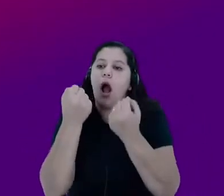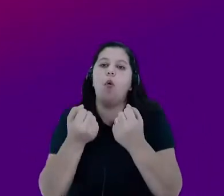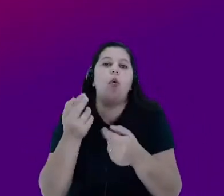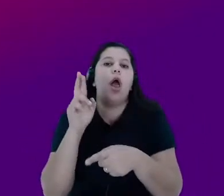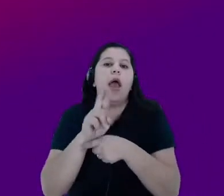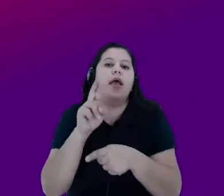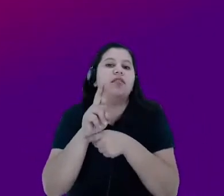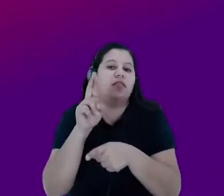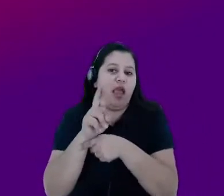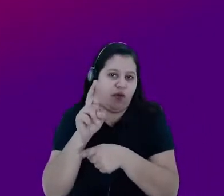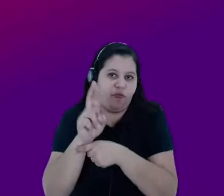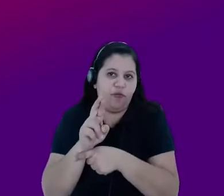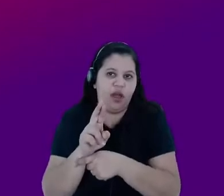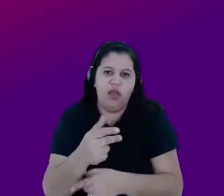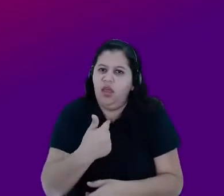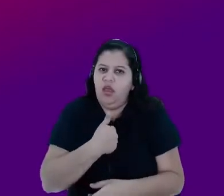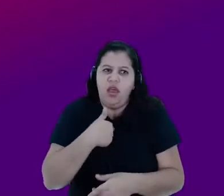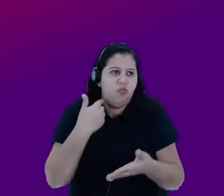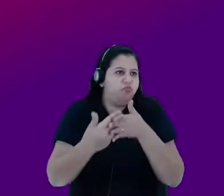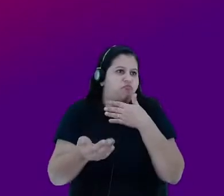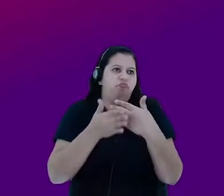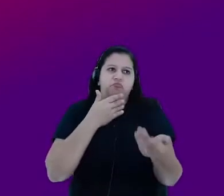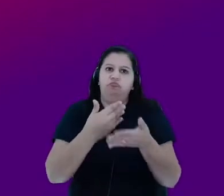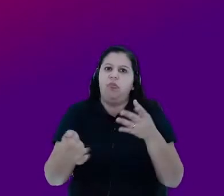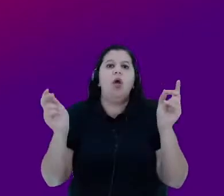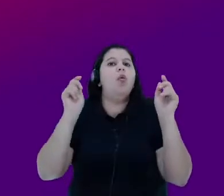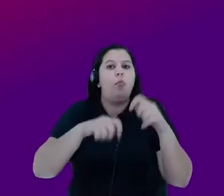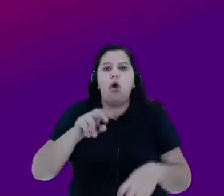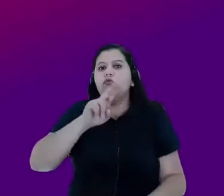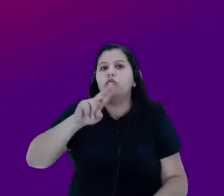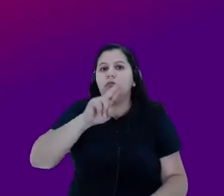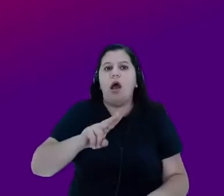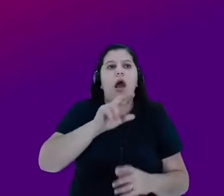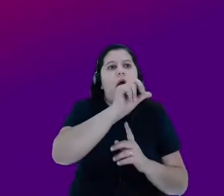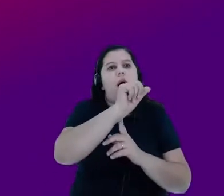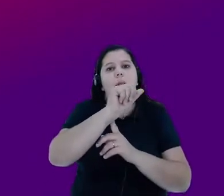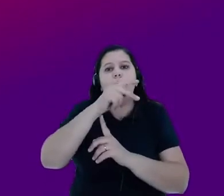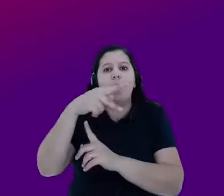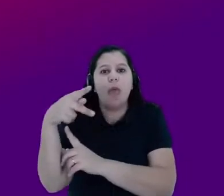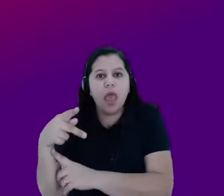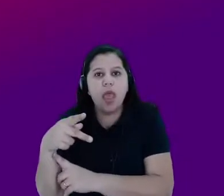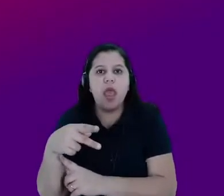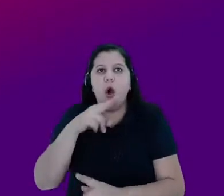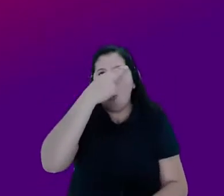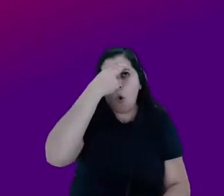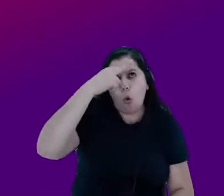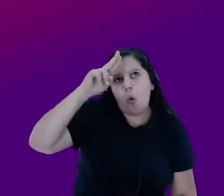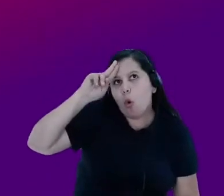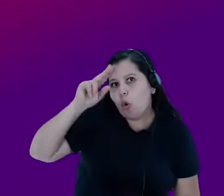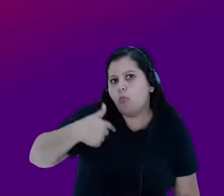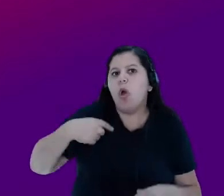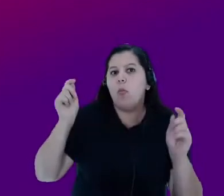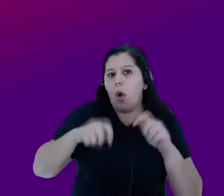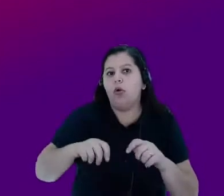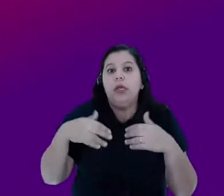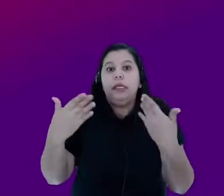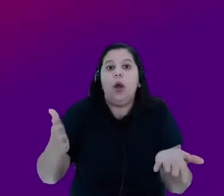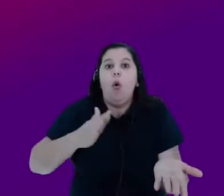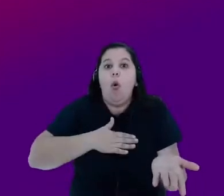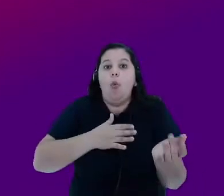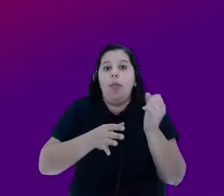ou eu posso usar outros meios, tá? E por isso, o meu seguro deveria se tornar mais barato do que o dele.